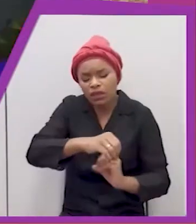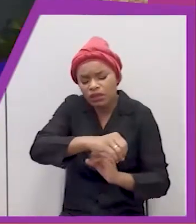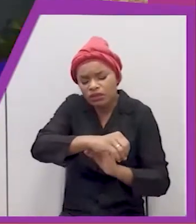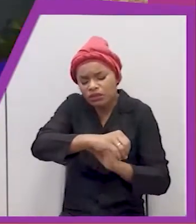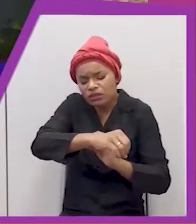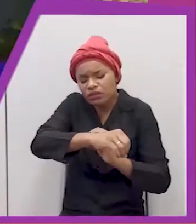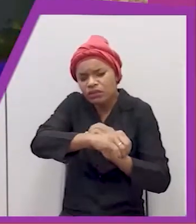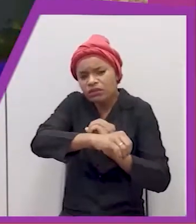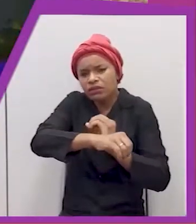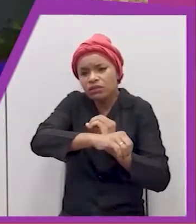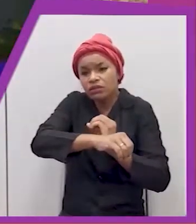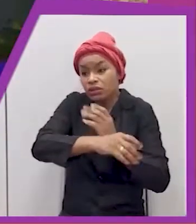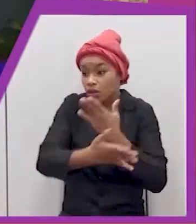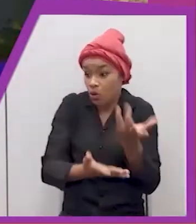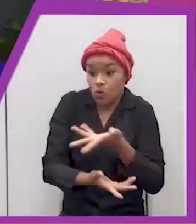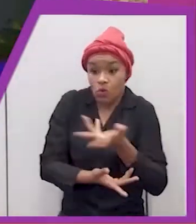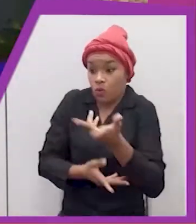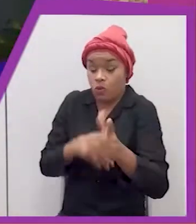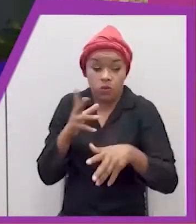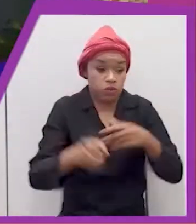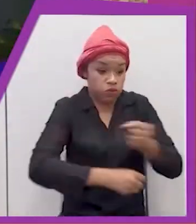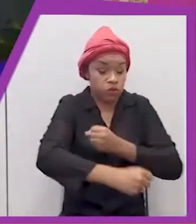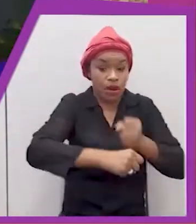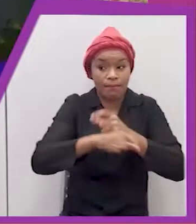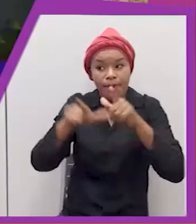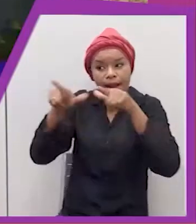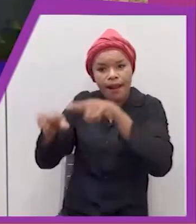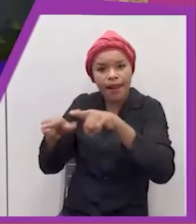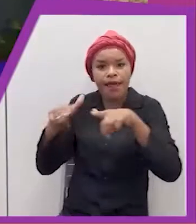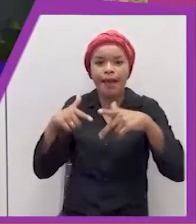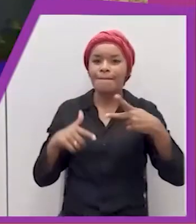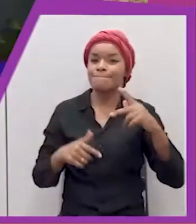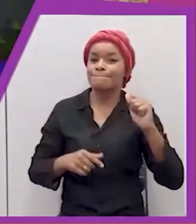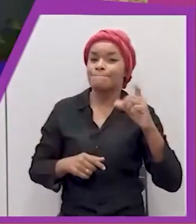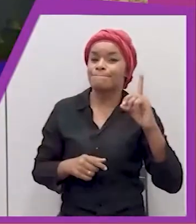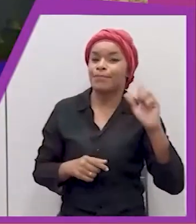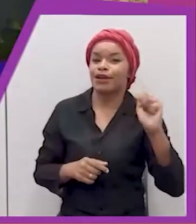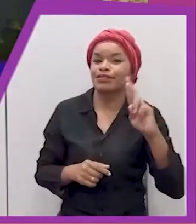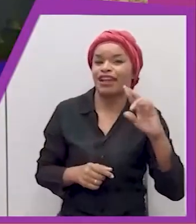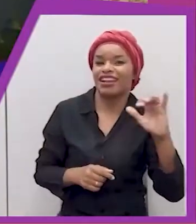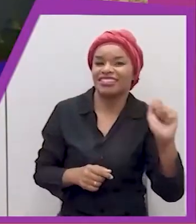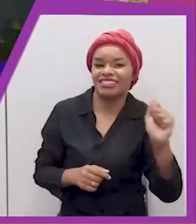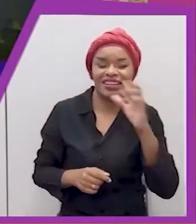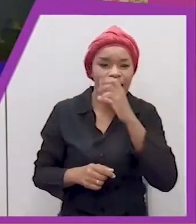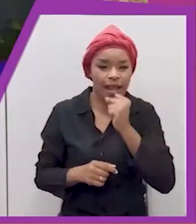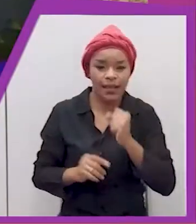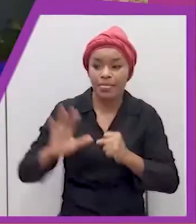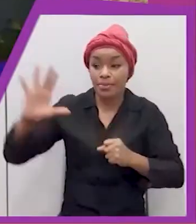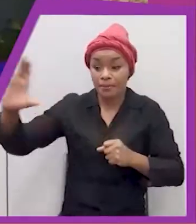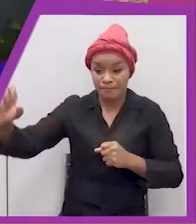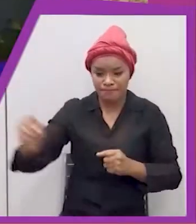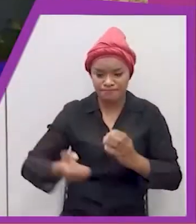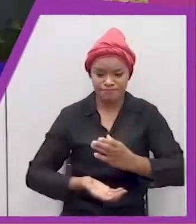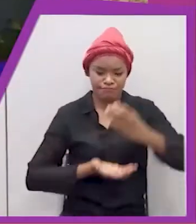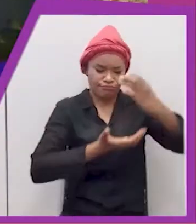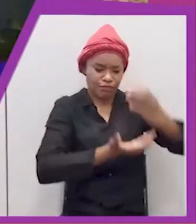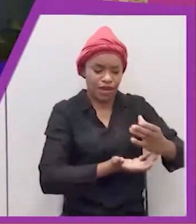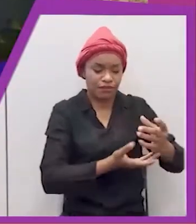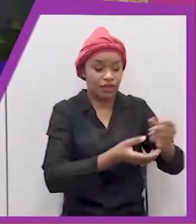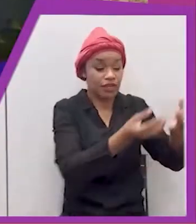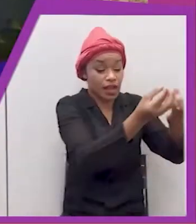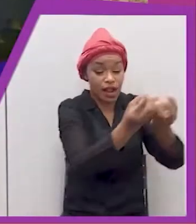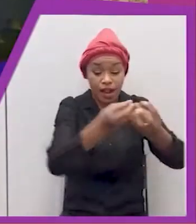e todo dia era sempre assim meu bem amanheci ia começava a correria uma